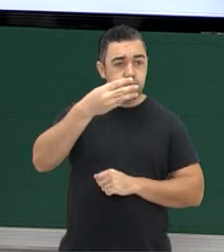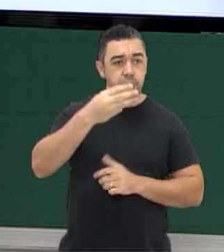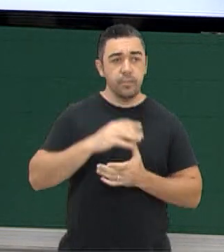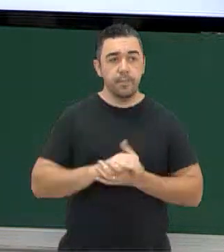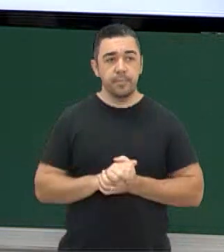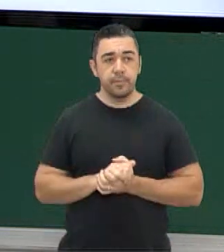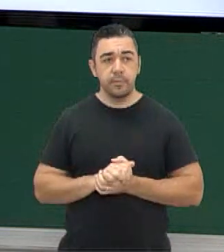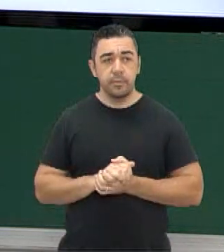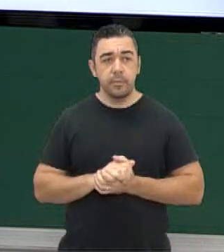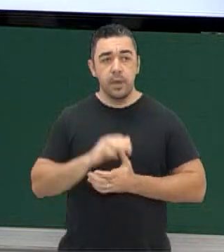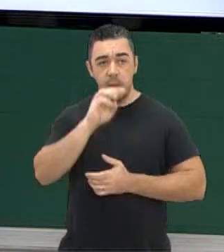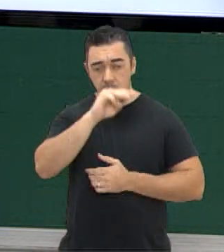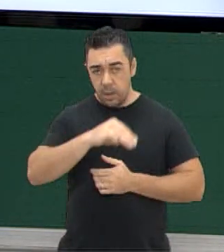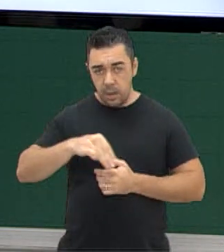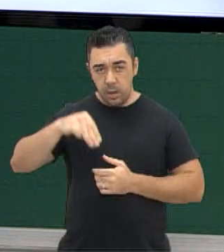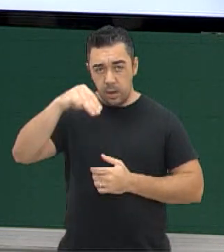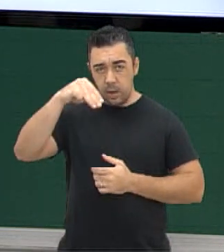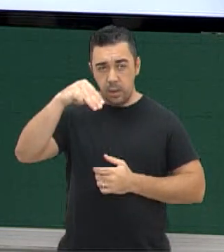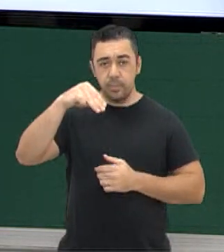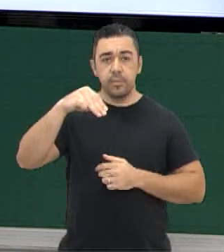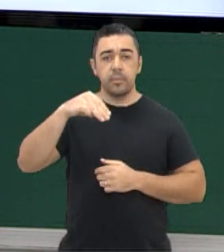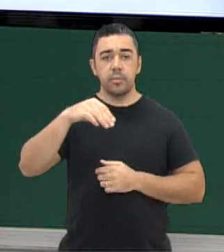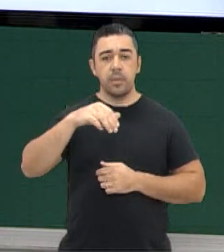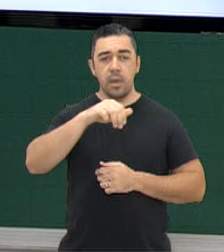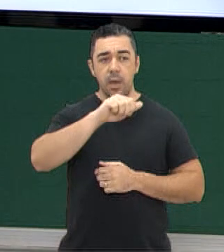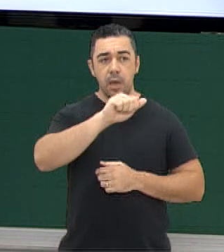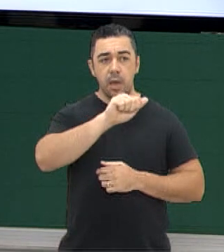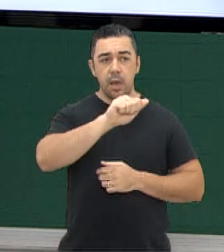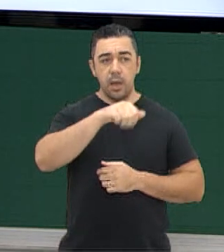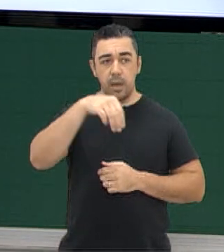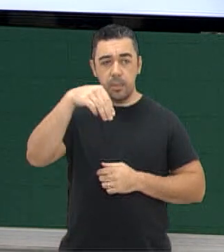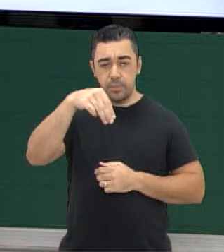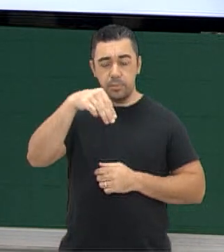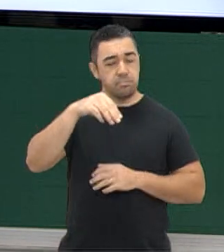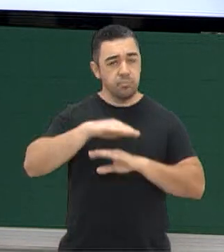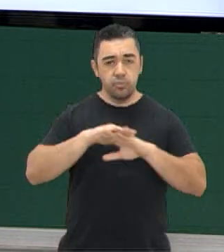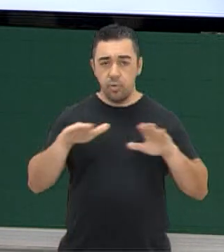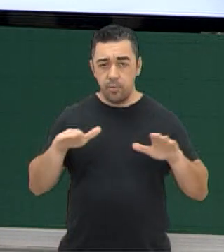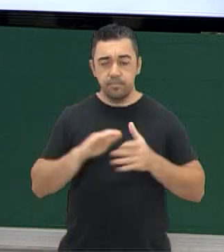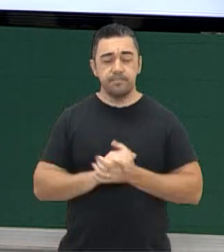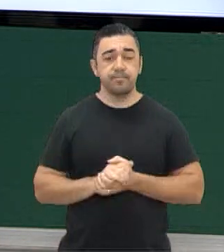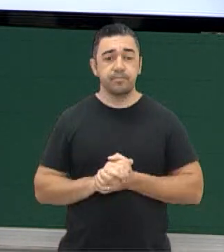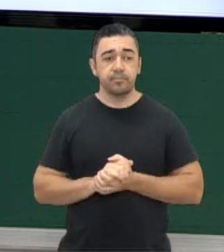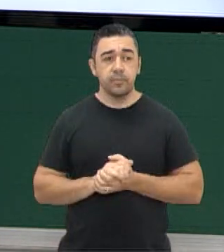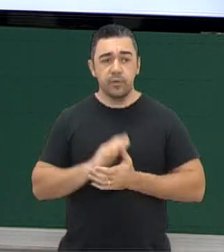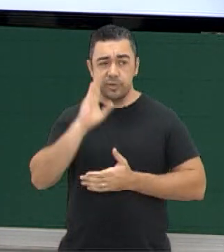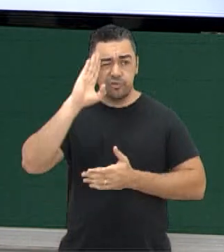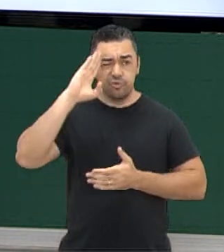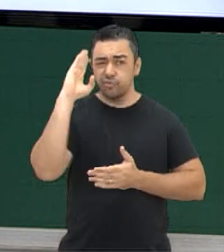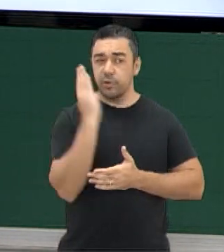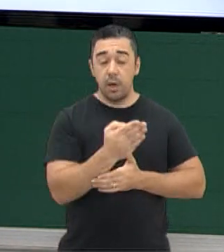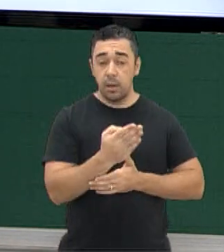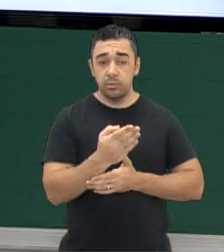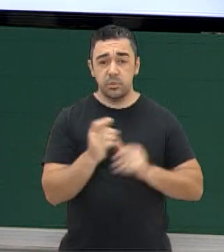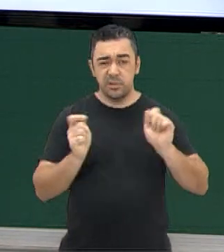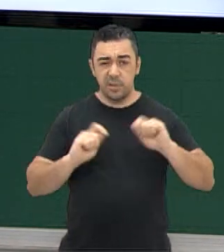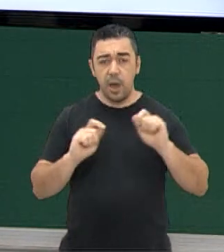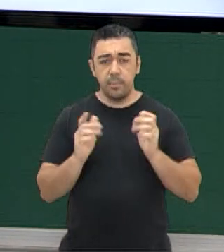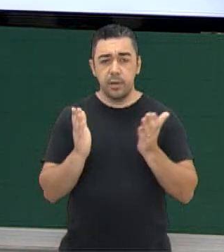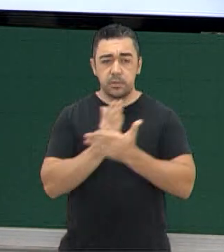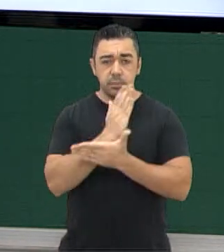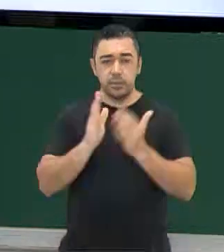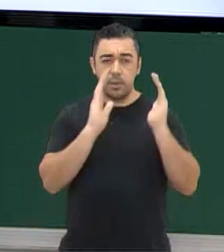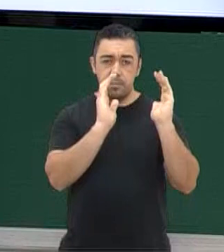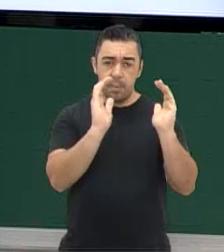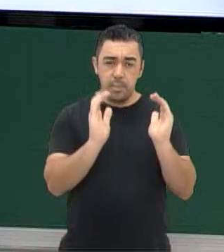cubo. M vezes o 3a vai ficar m. Eu fiz direto, mas dá para fazer por partes.